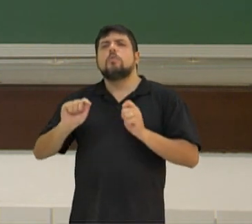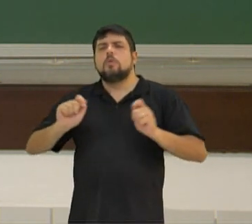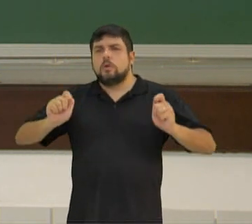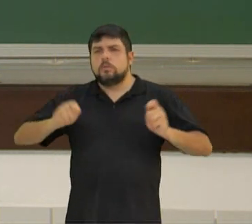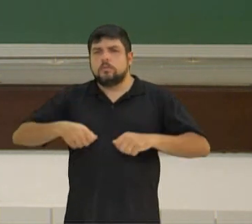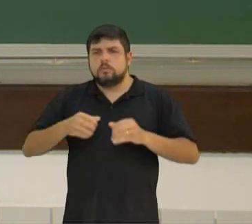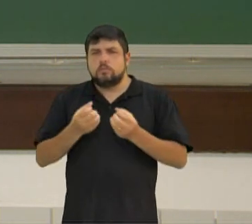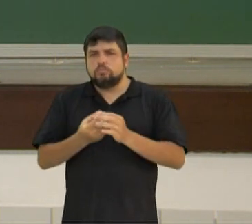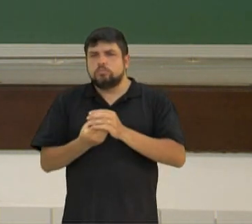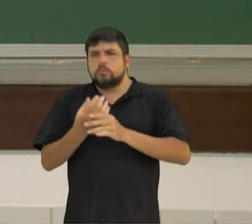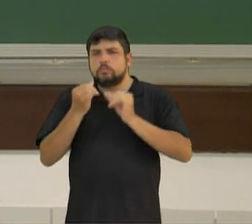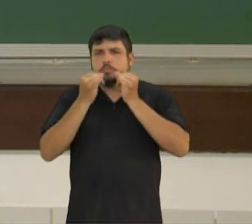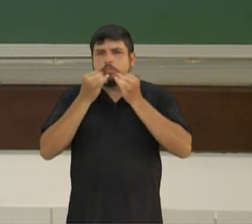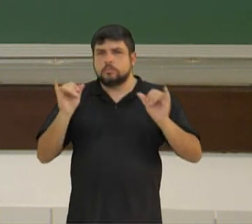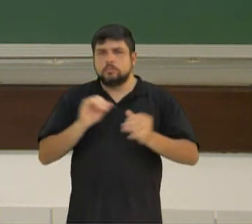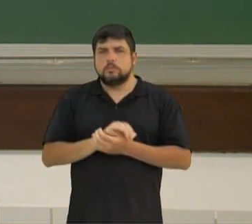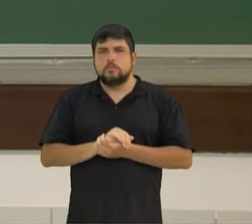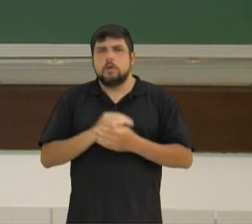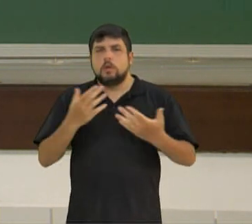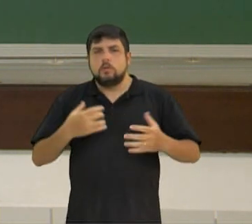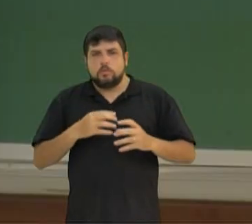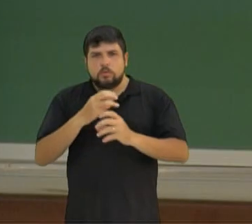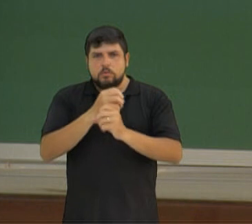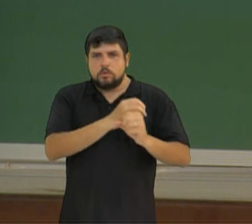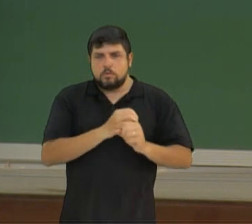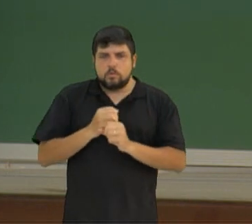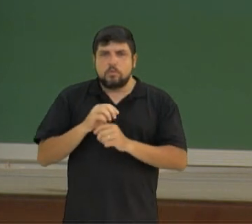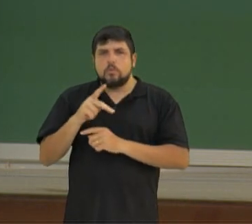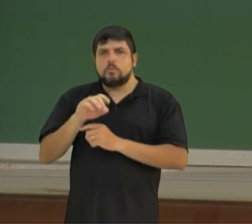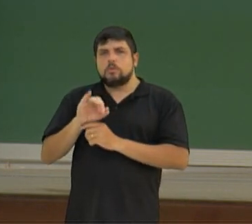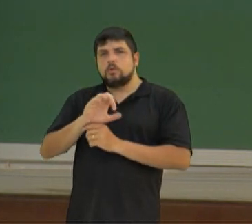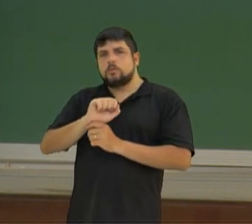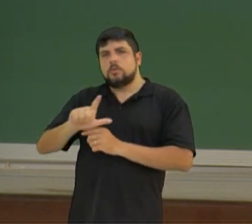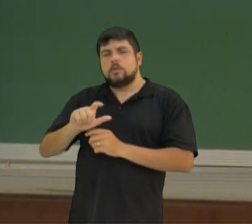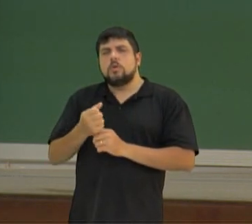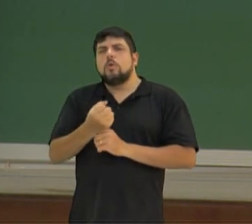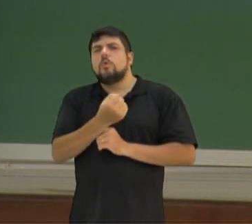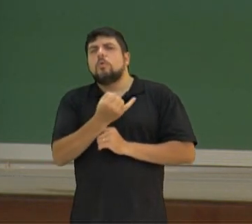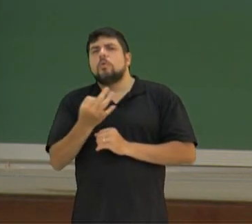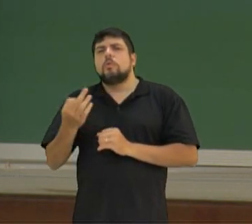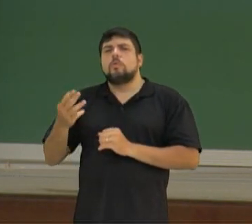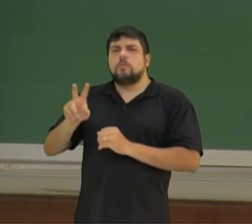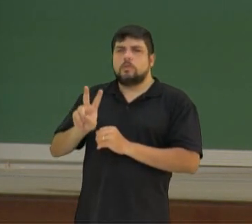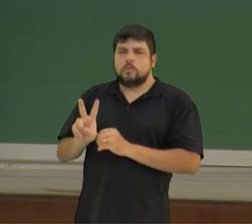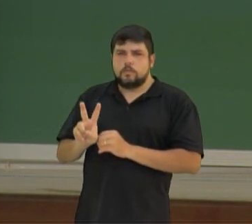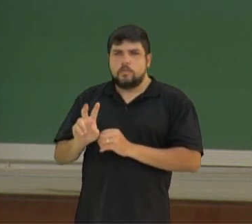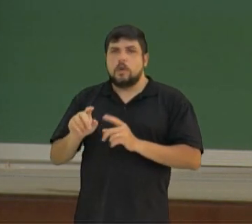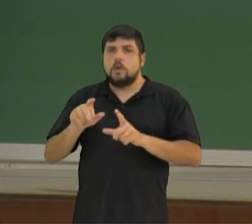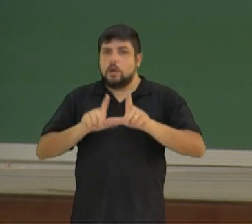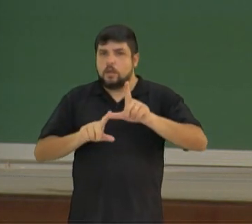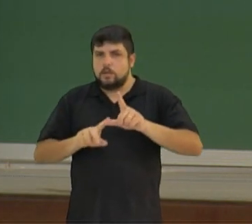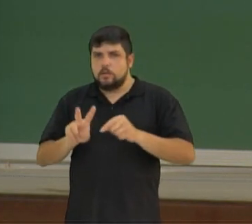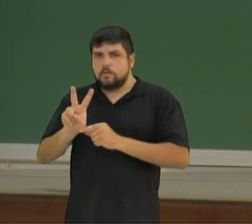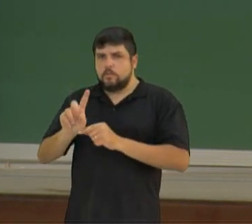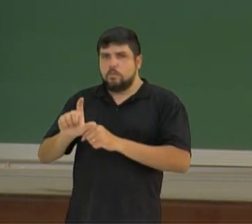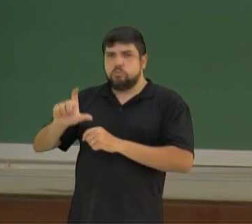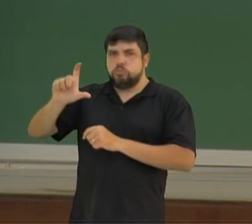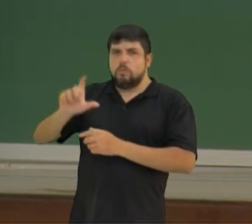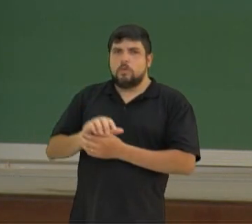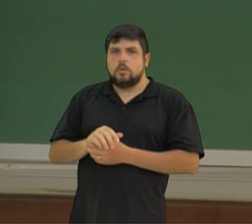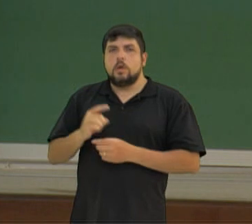Então, a gente calcula o potencial e a gente vai descobrir, então, quantos volts, a unidade de medida, V maiúsculo volts, vai me dizer